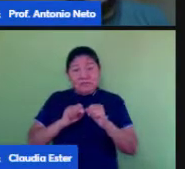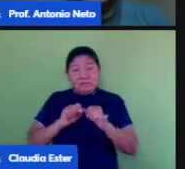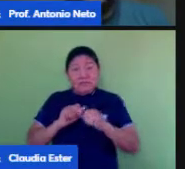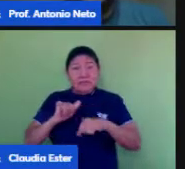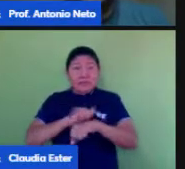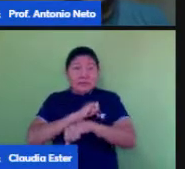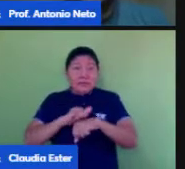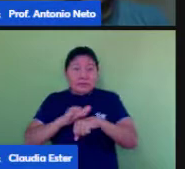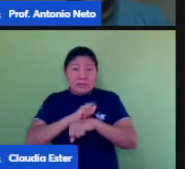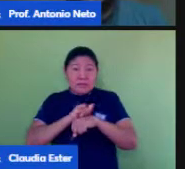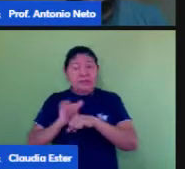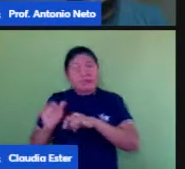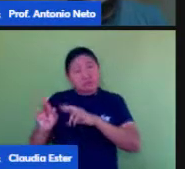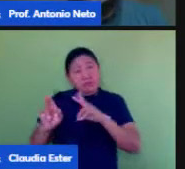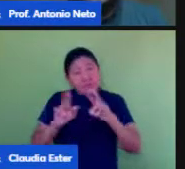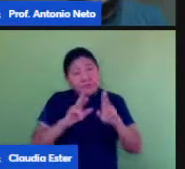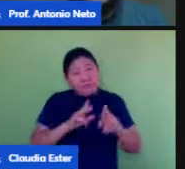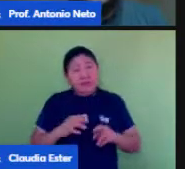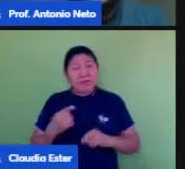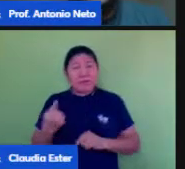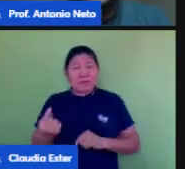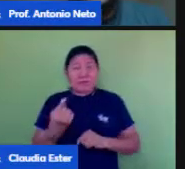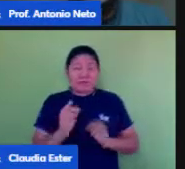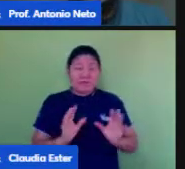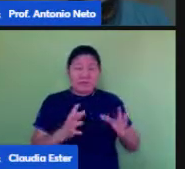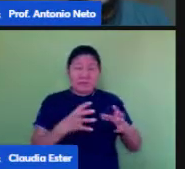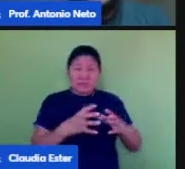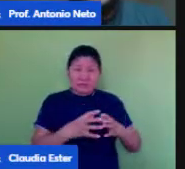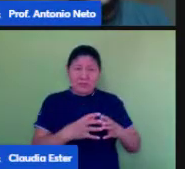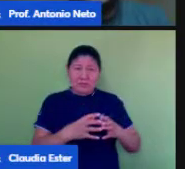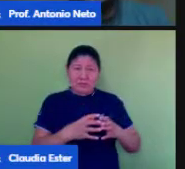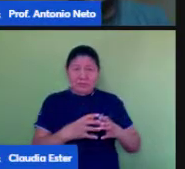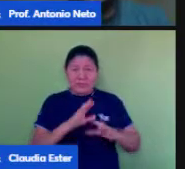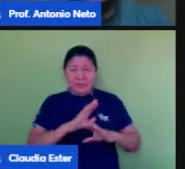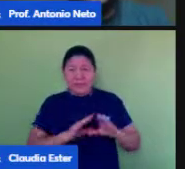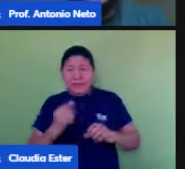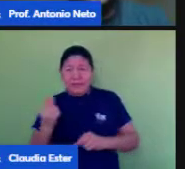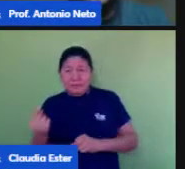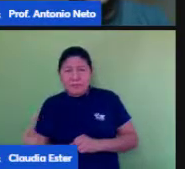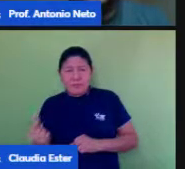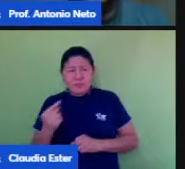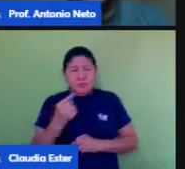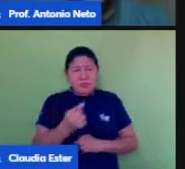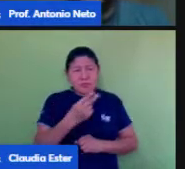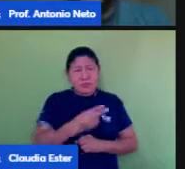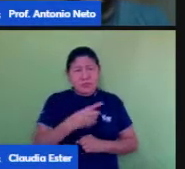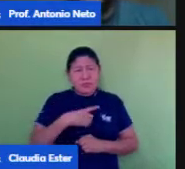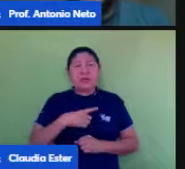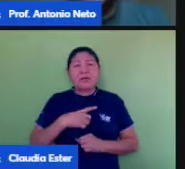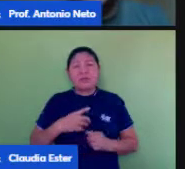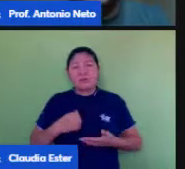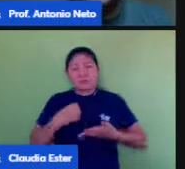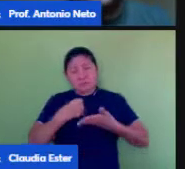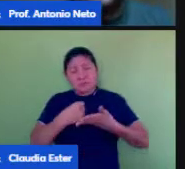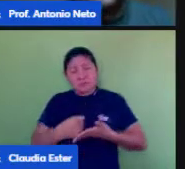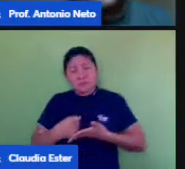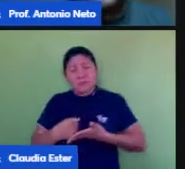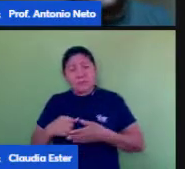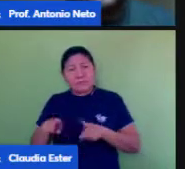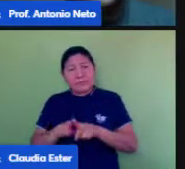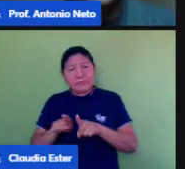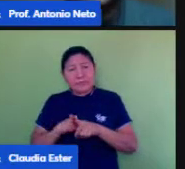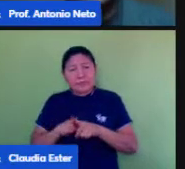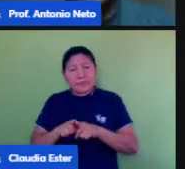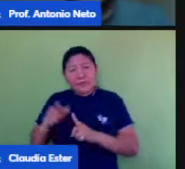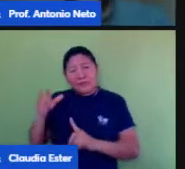de complexidade com toda a turma, desde aquele que está silábico até aquele que está alfabético, e assim eu vou desenvolvendo